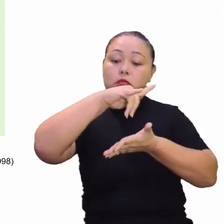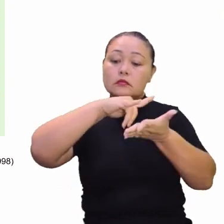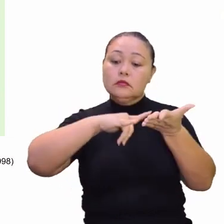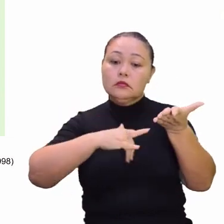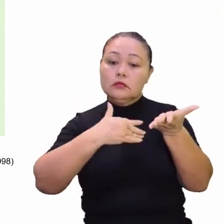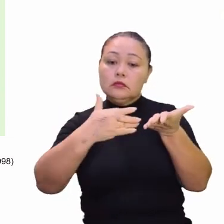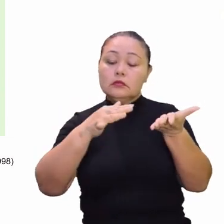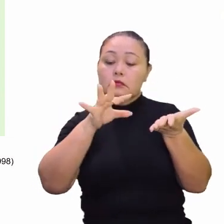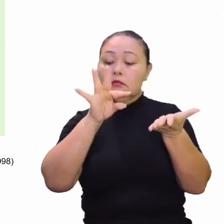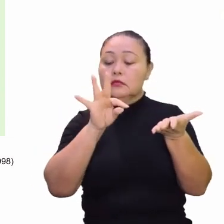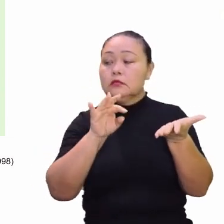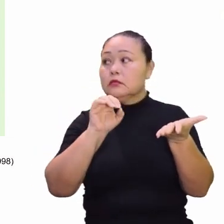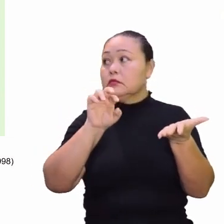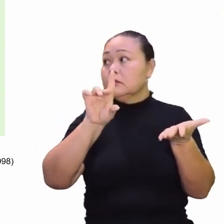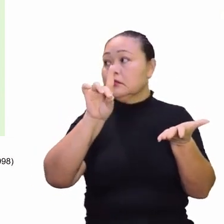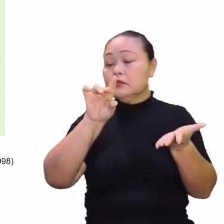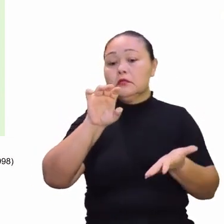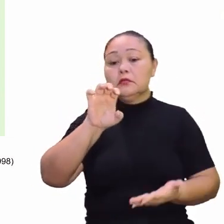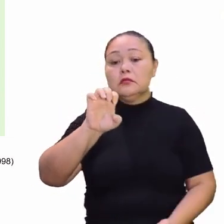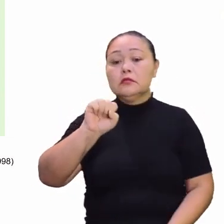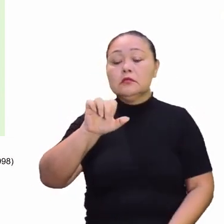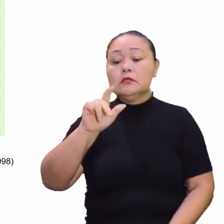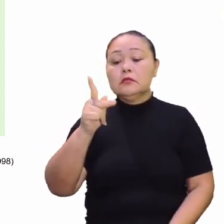substituir o Tratado de Tordesilhas,